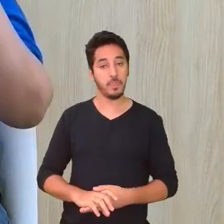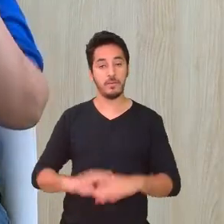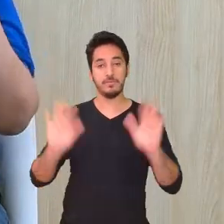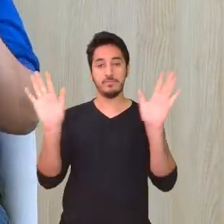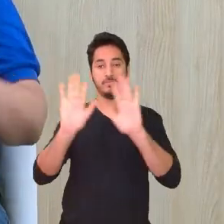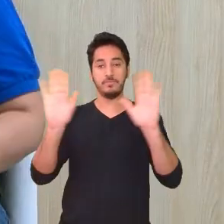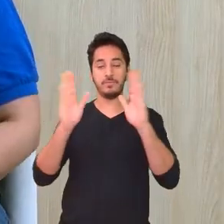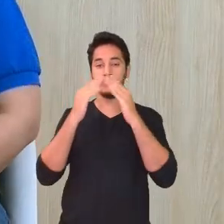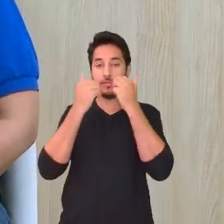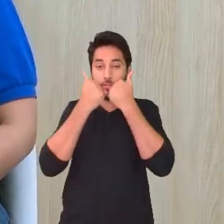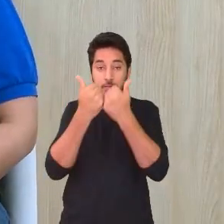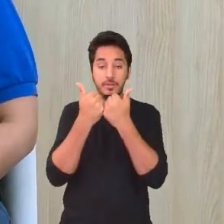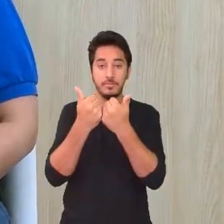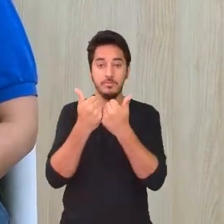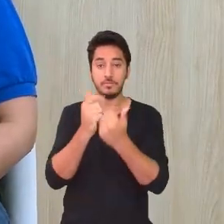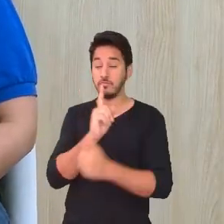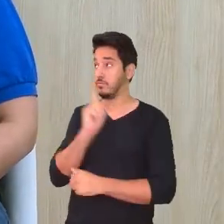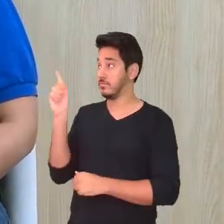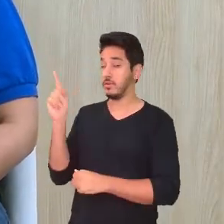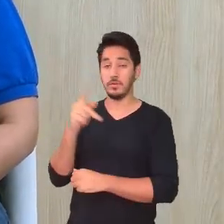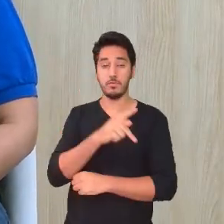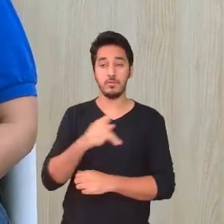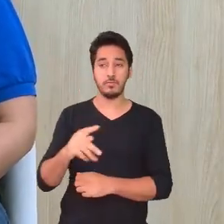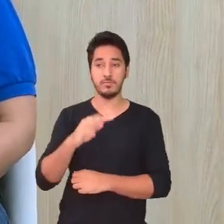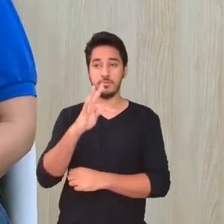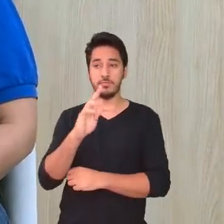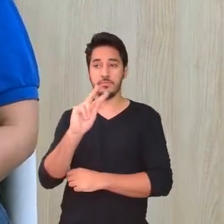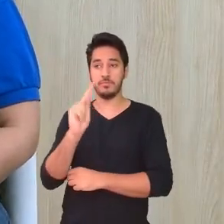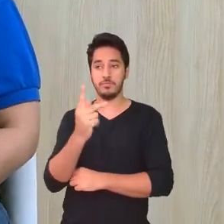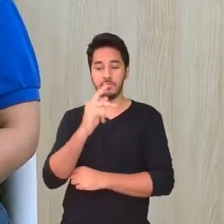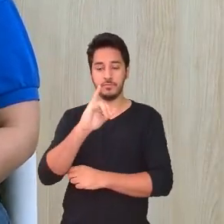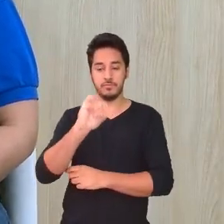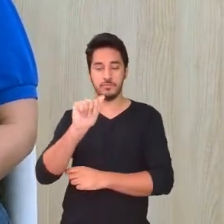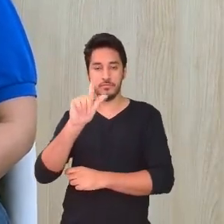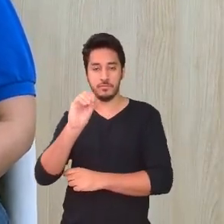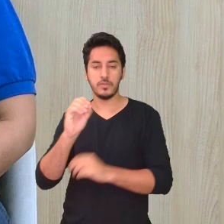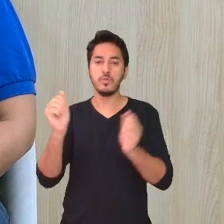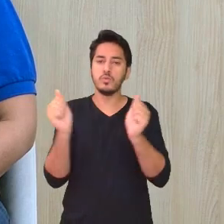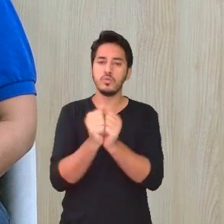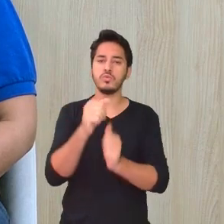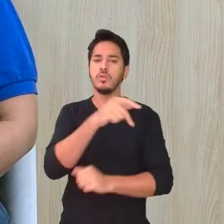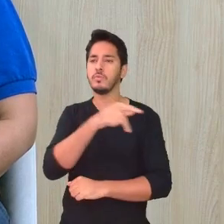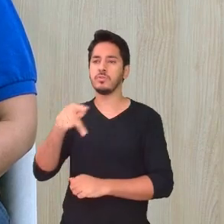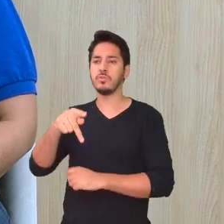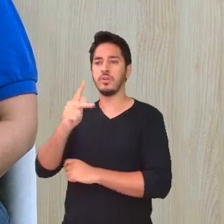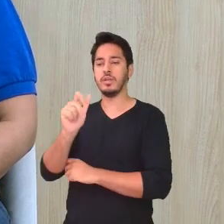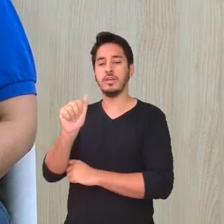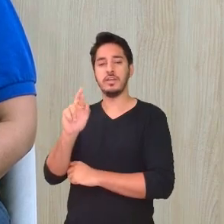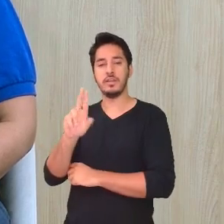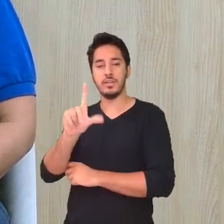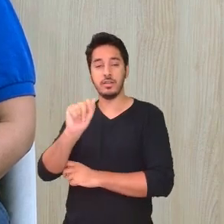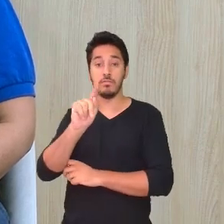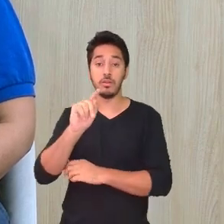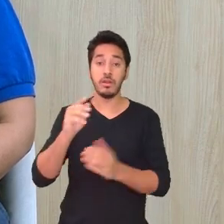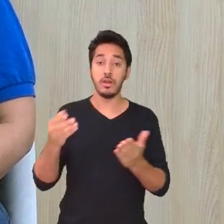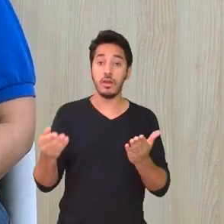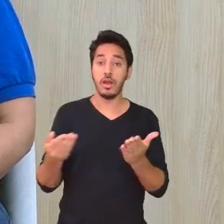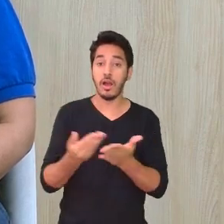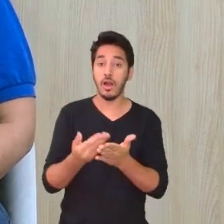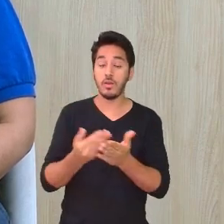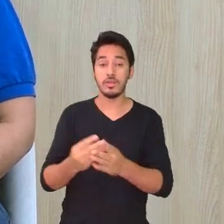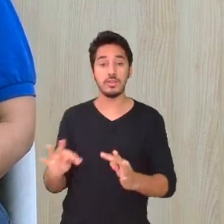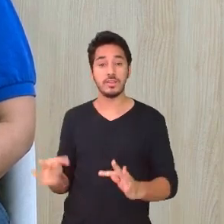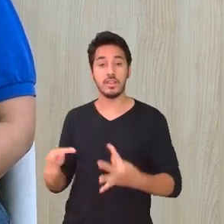Olá pessoal, tudo bem? Eu me chamo professor Tiago, estou junto aqui com a professora Carla para mais uma aula de tecnologia e